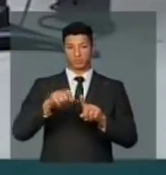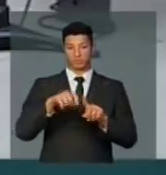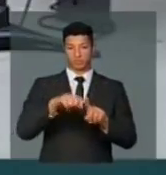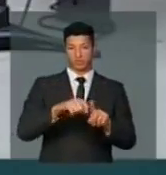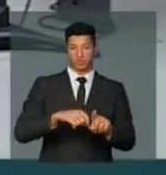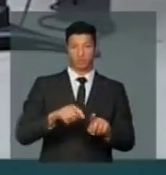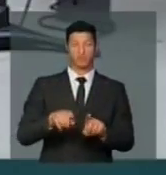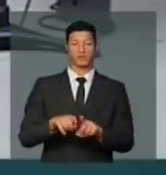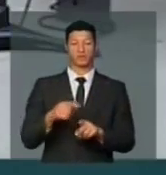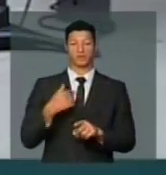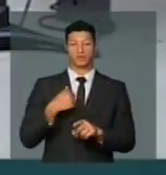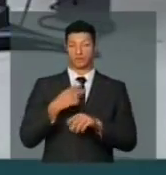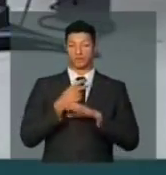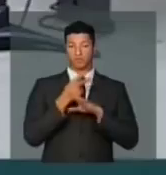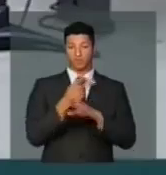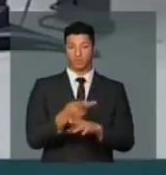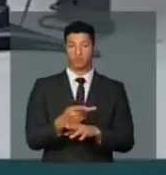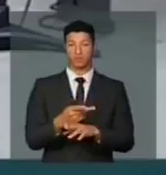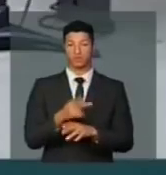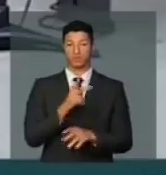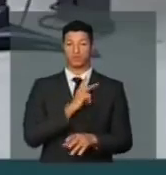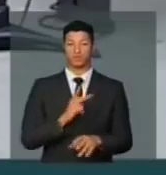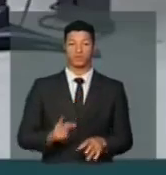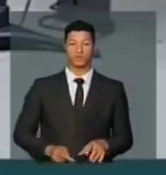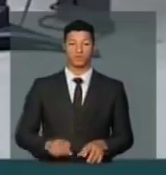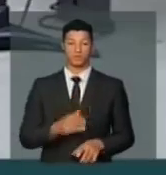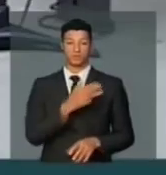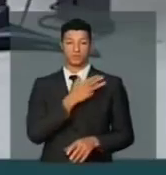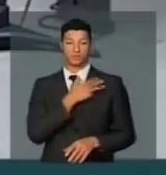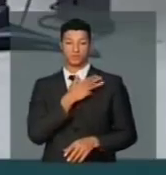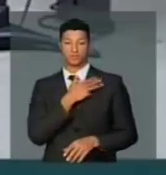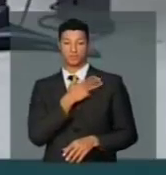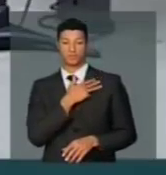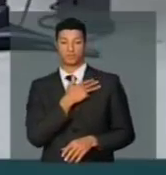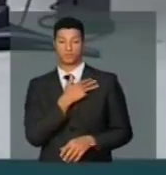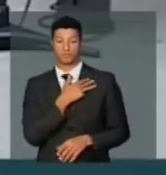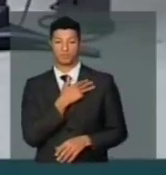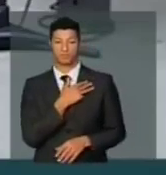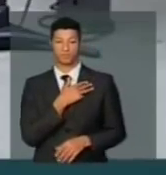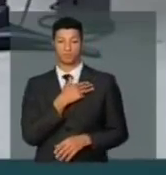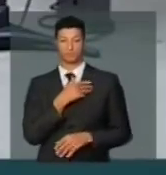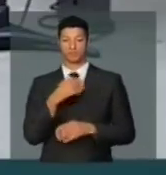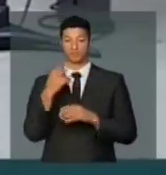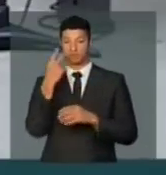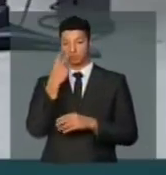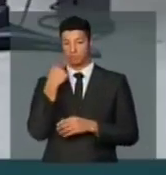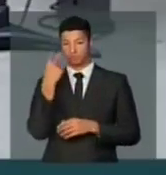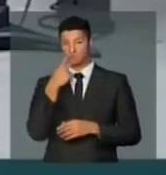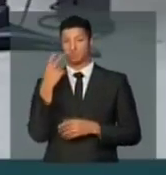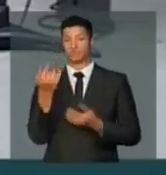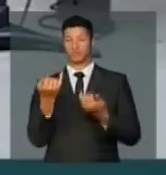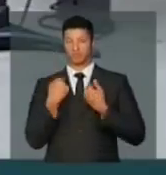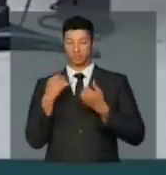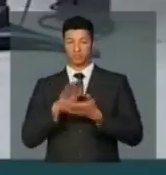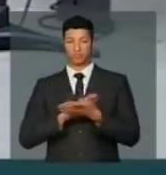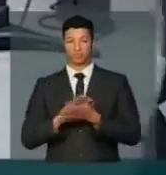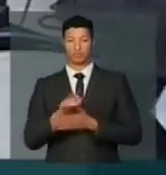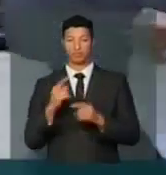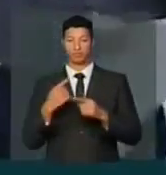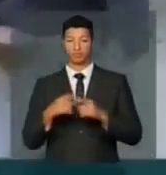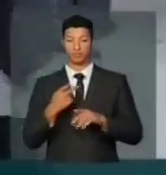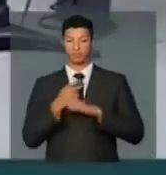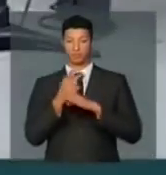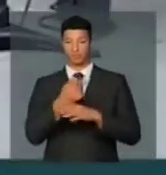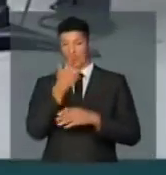mensalmente. Eu procurei o presidente Lula, iludida e desavisada, porque eu o